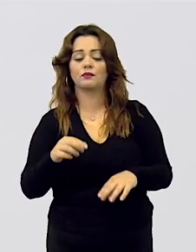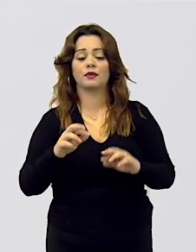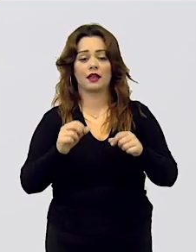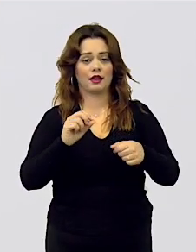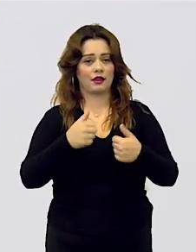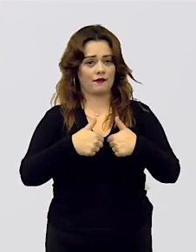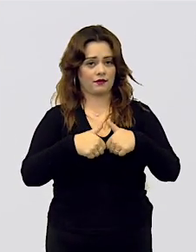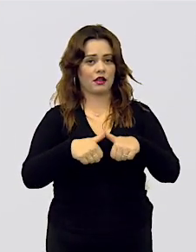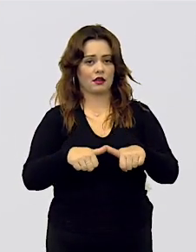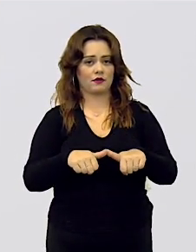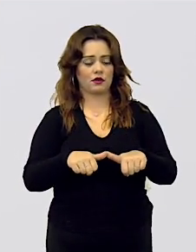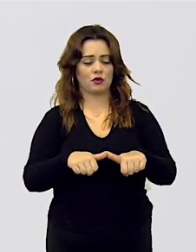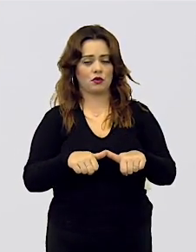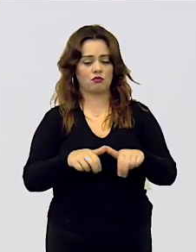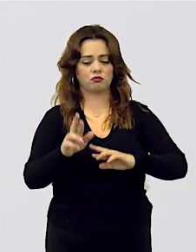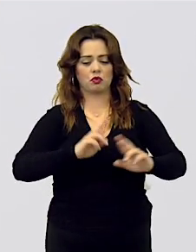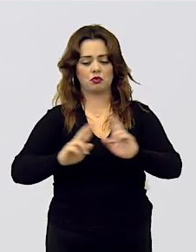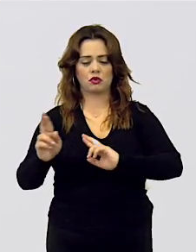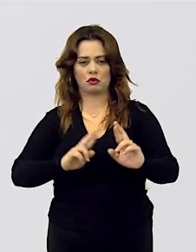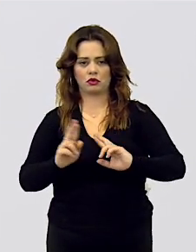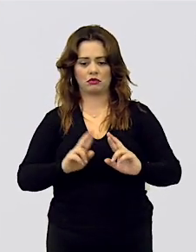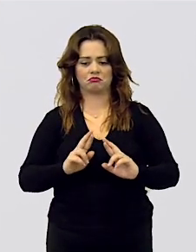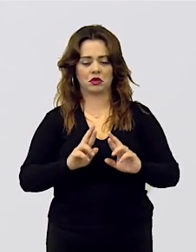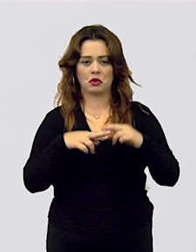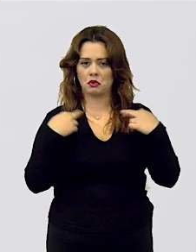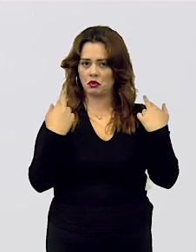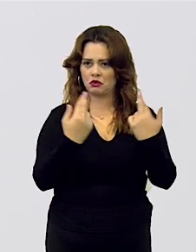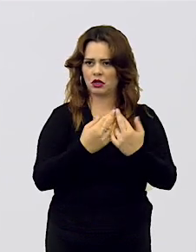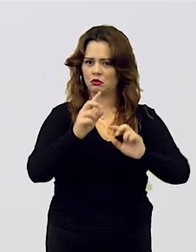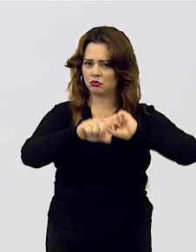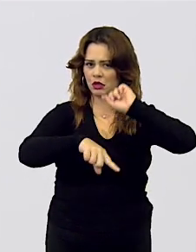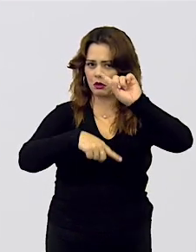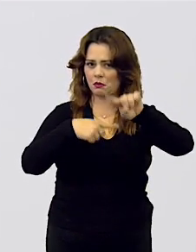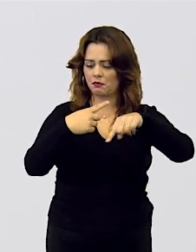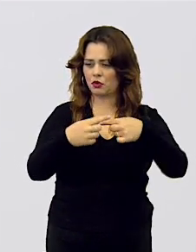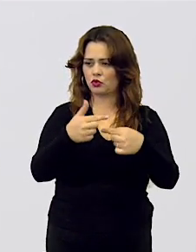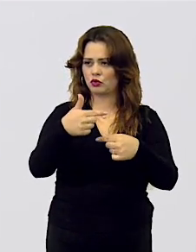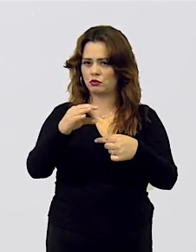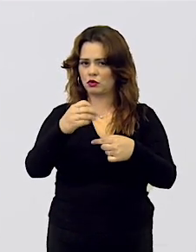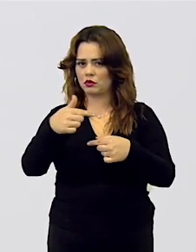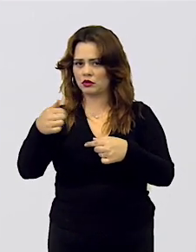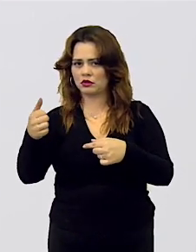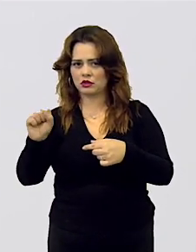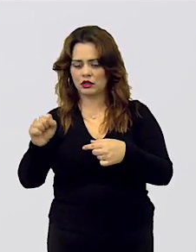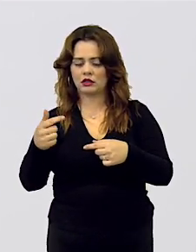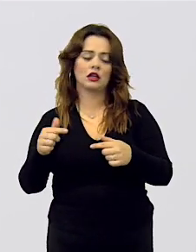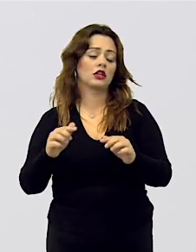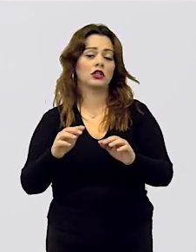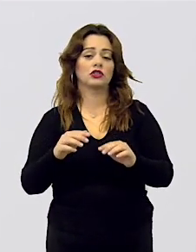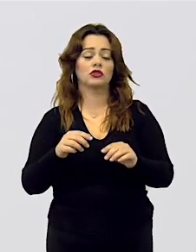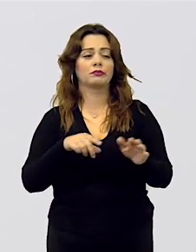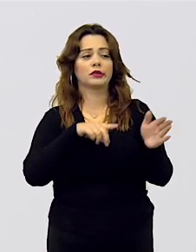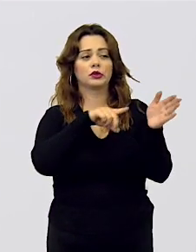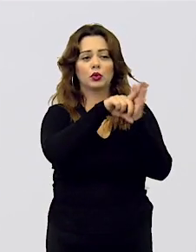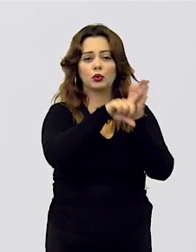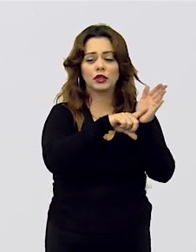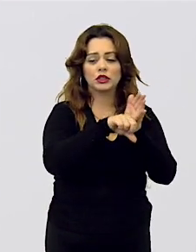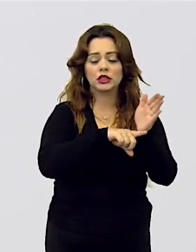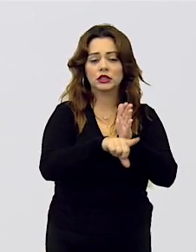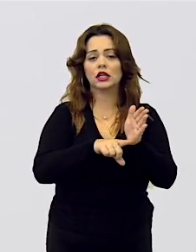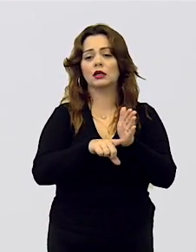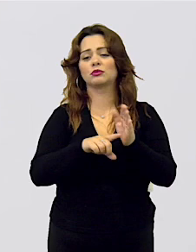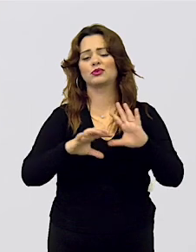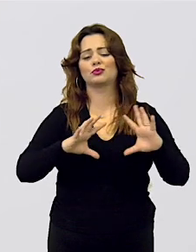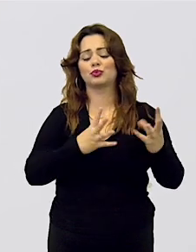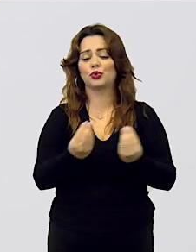reuniões entre Mercosul e exemplo após a reunião de 2017 nós iniciamos uma agenda de diálogos exploratórios com